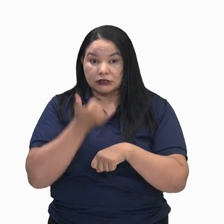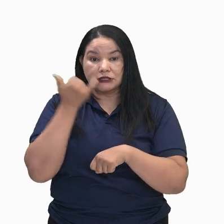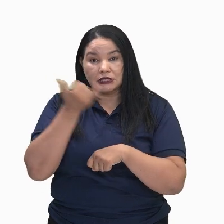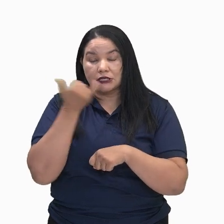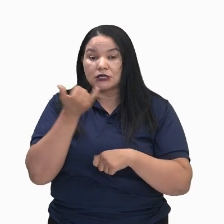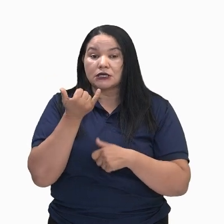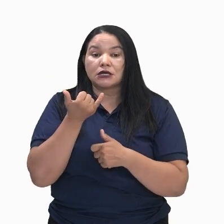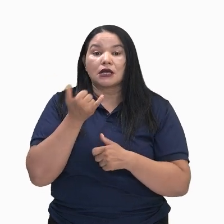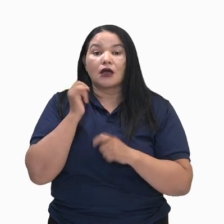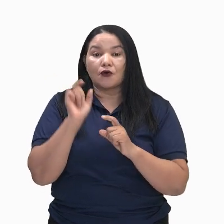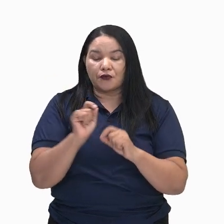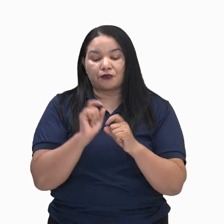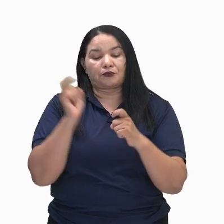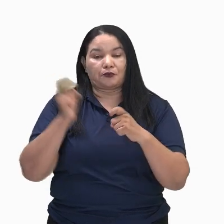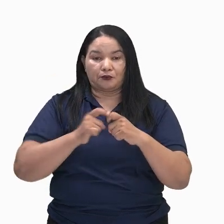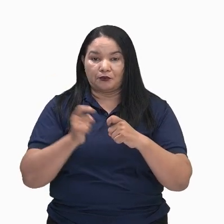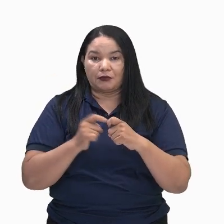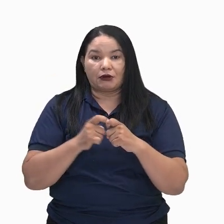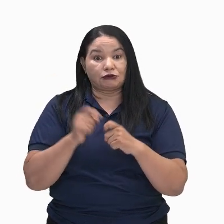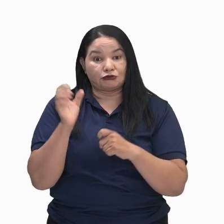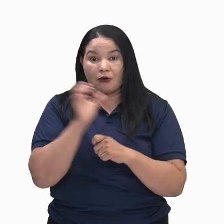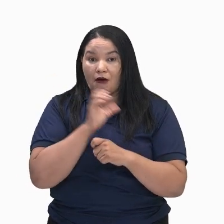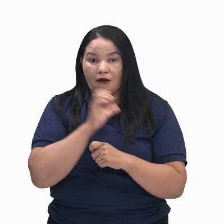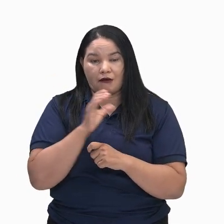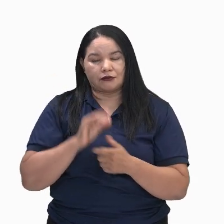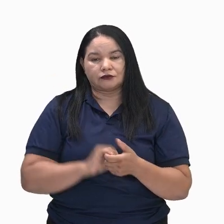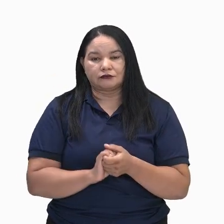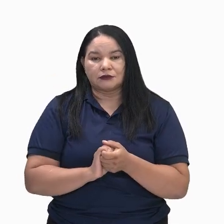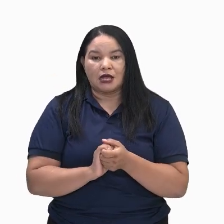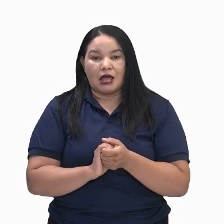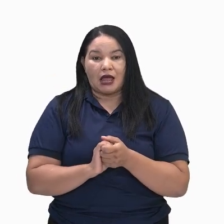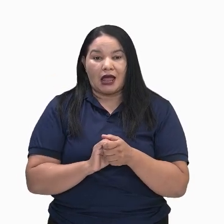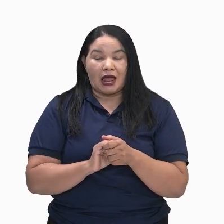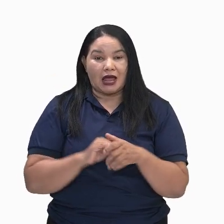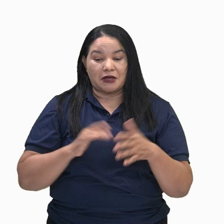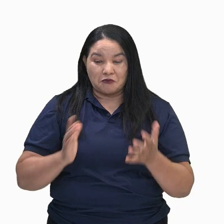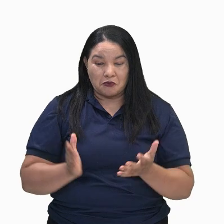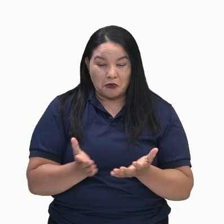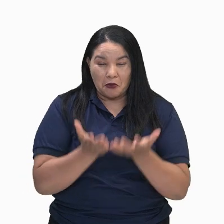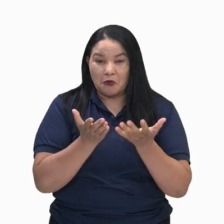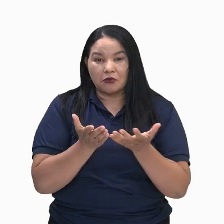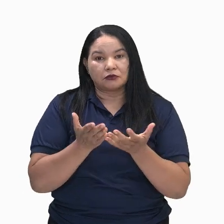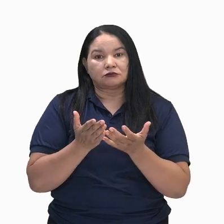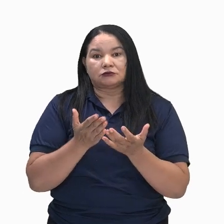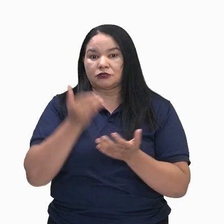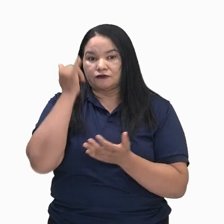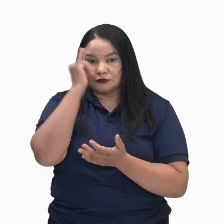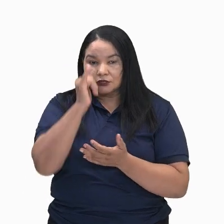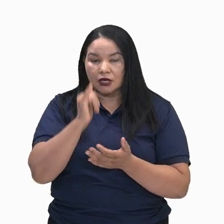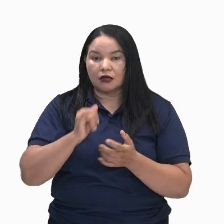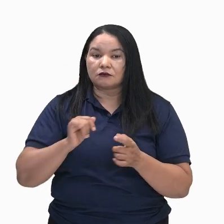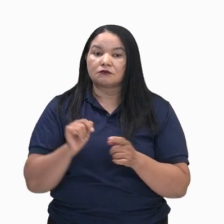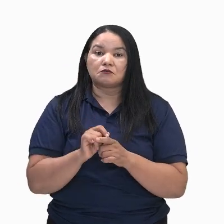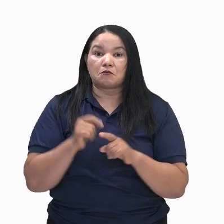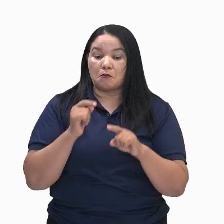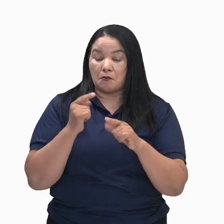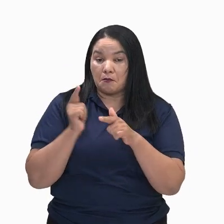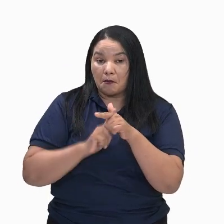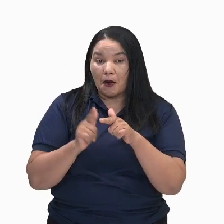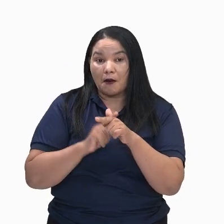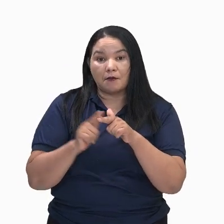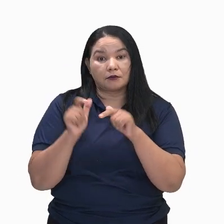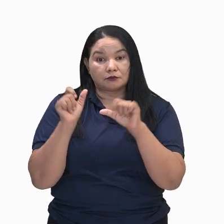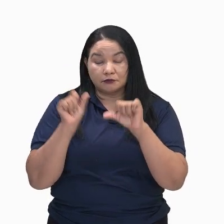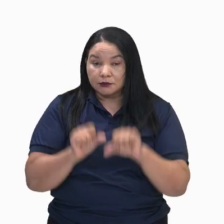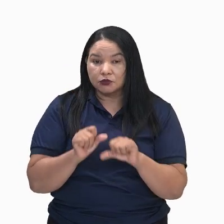logo para levar ao médico. Evite mover a pessoa, a menos que seja necessário, né, para evitar um dano maior. E, mais uma